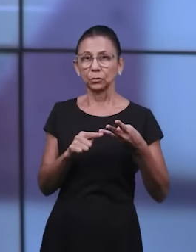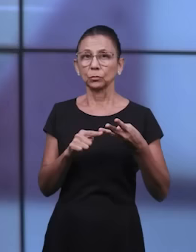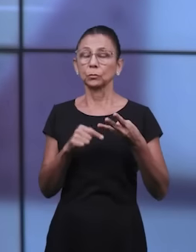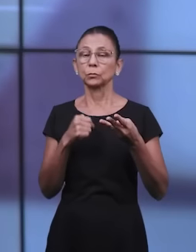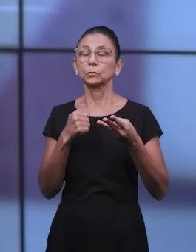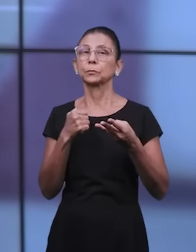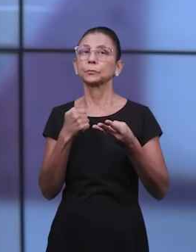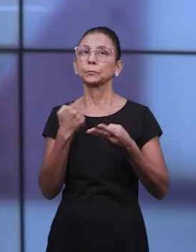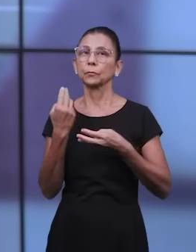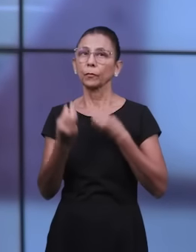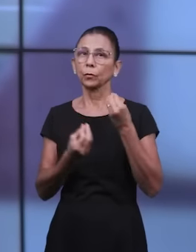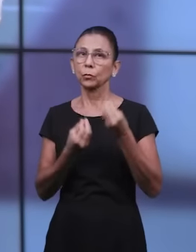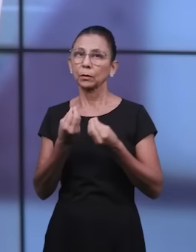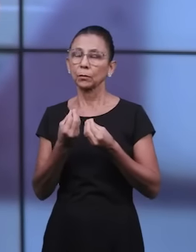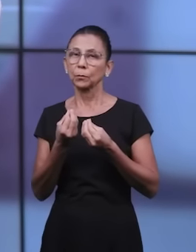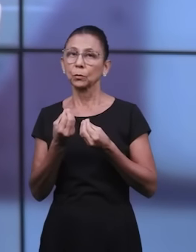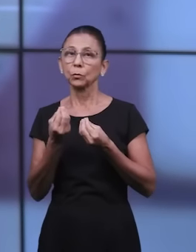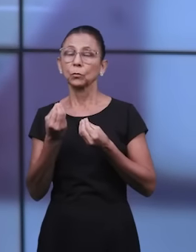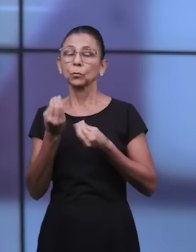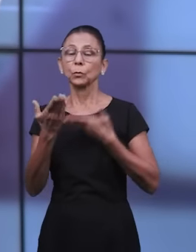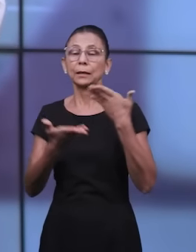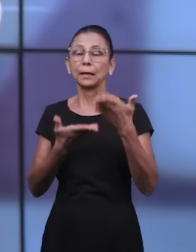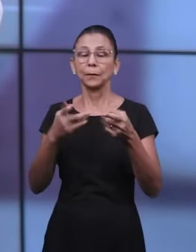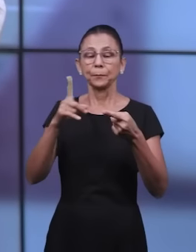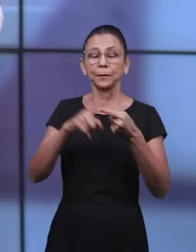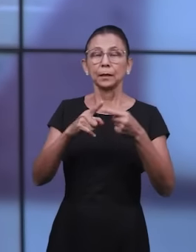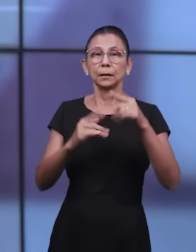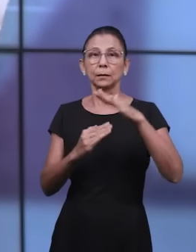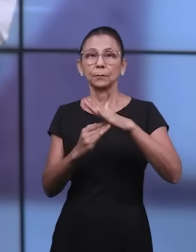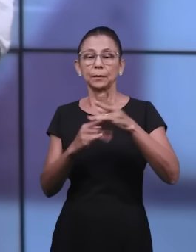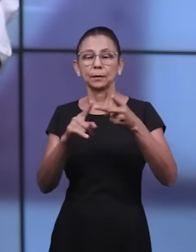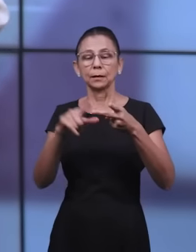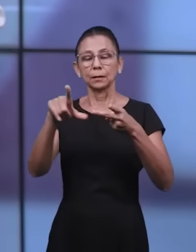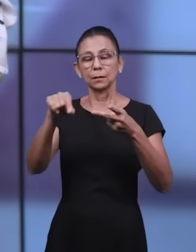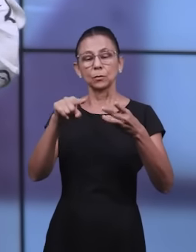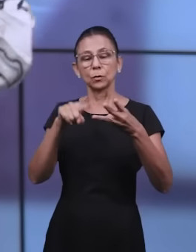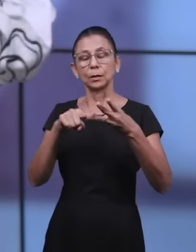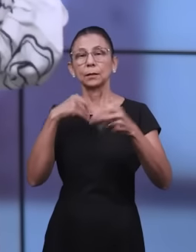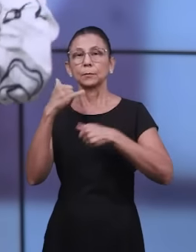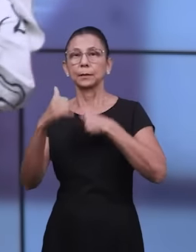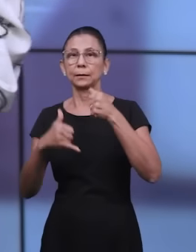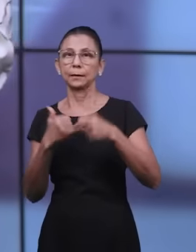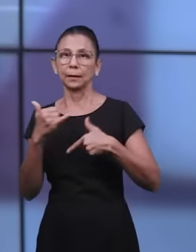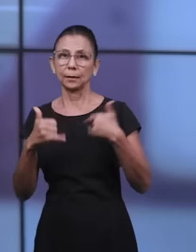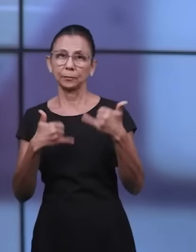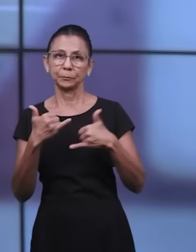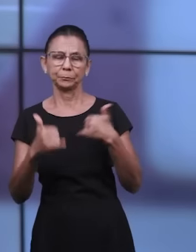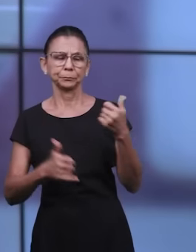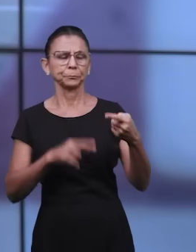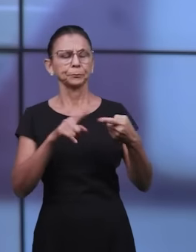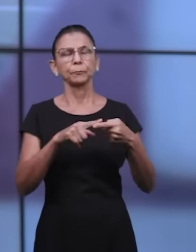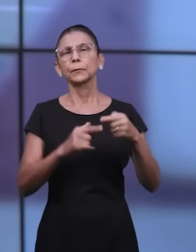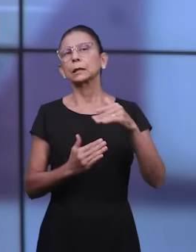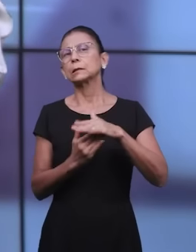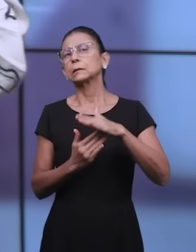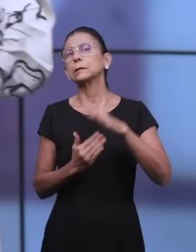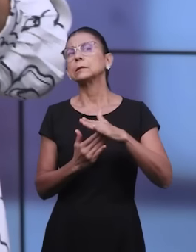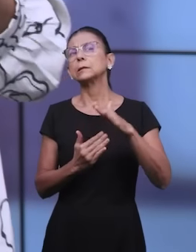filhos na era digital: limitar, selecionar e brincar. O primeiro,